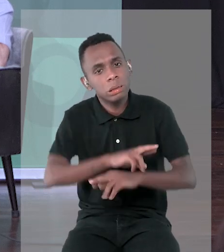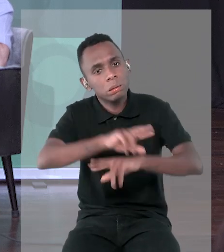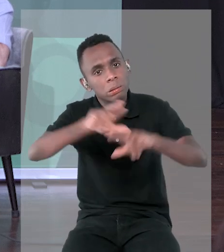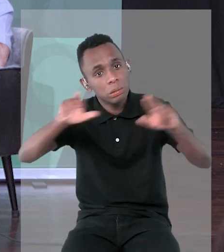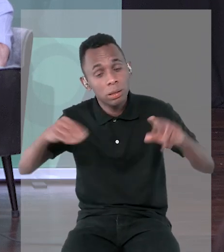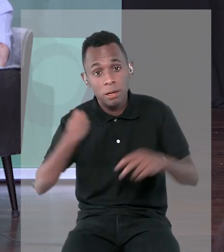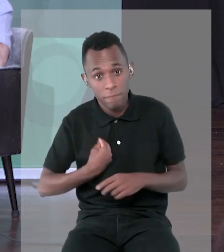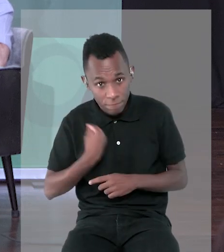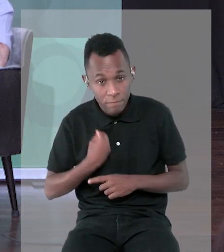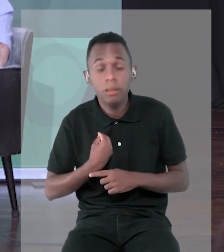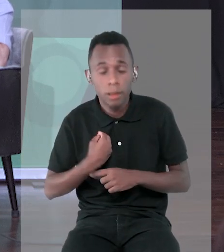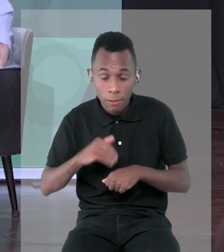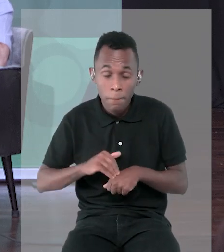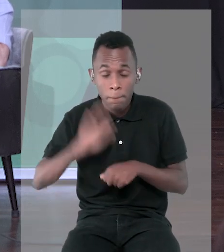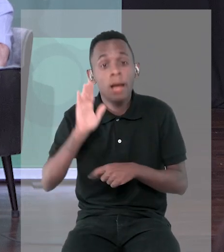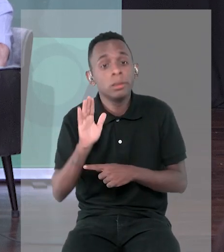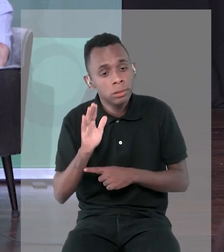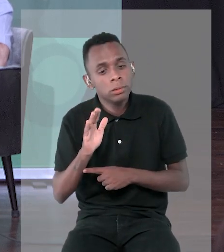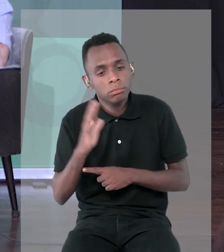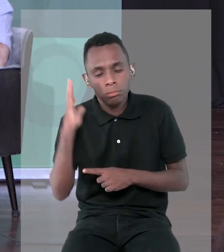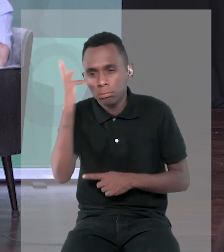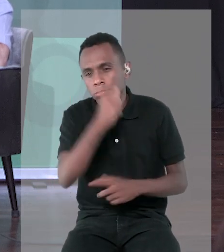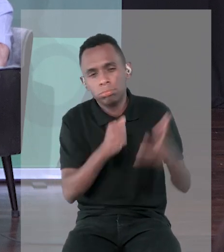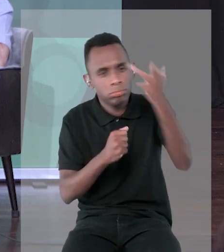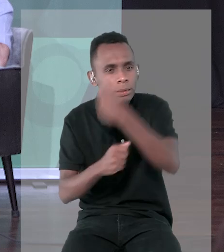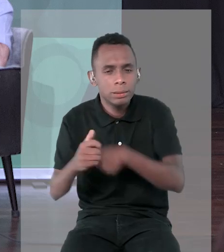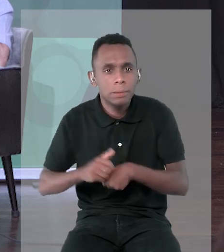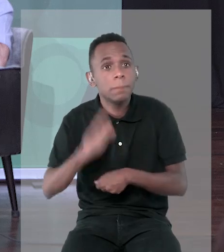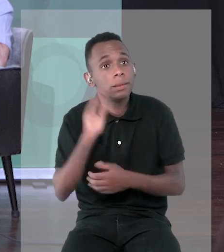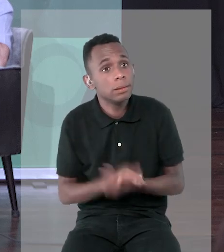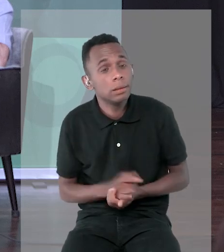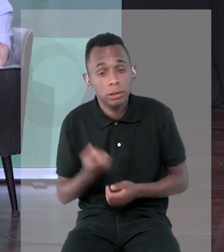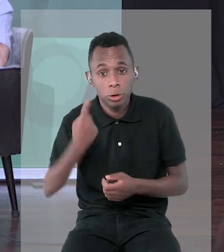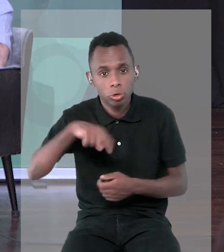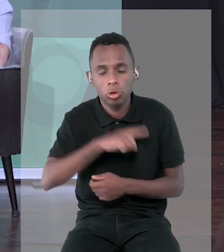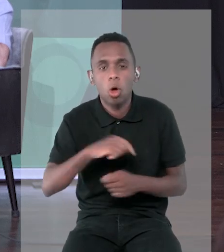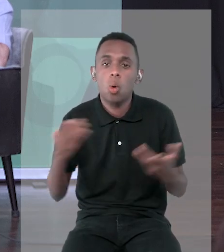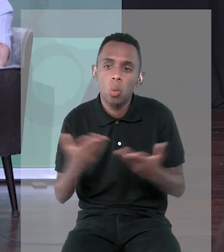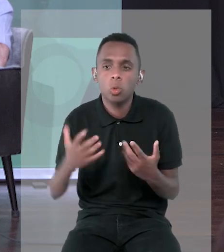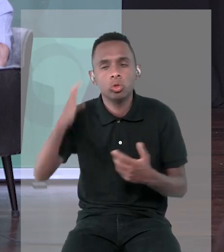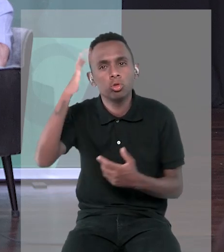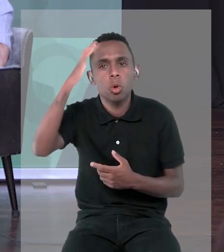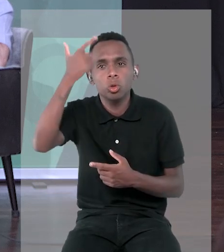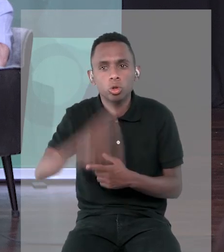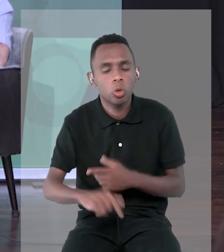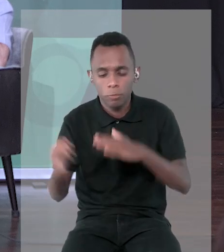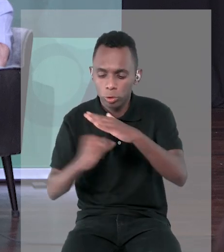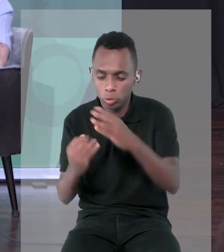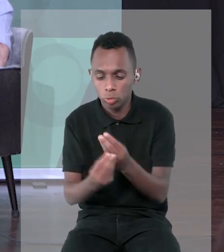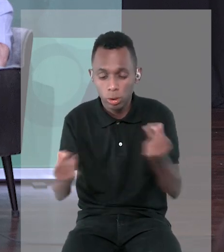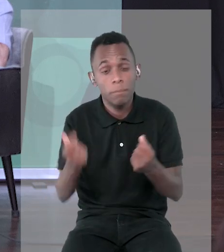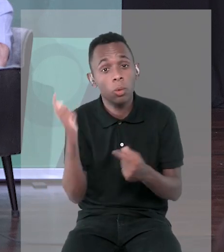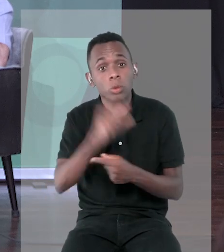biodiversidade, a vida mais densa, mais bonita que existe. Nós fazemos um sonho hoje, de novo, no Instituto Terra,